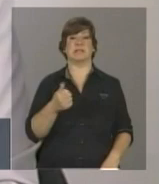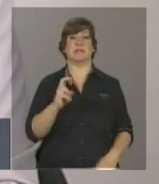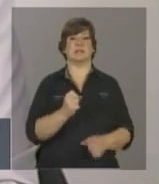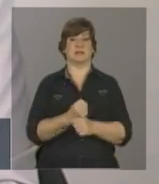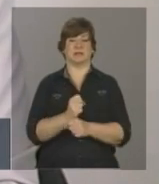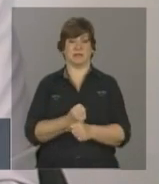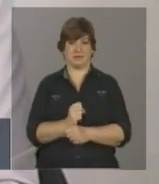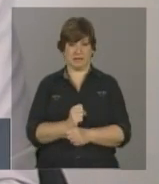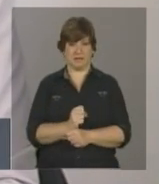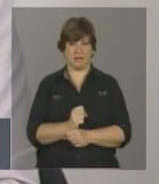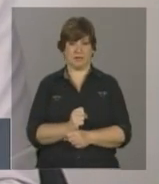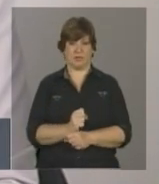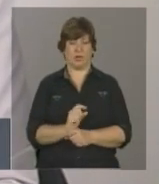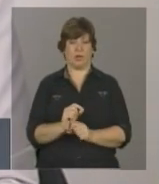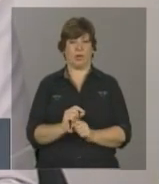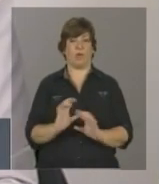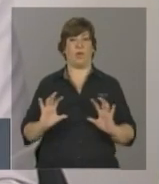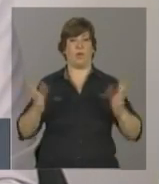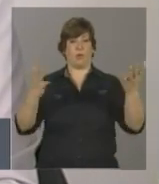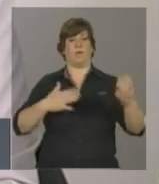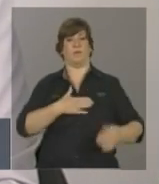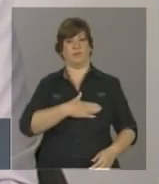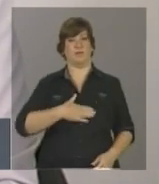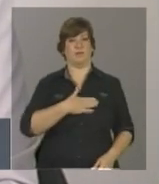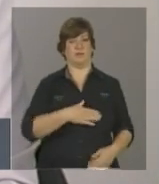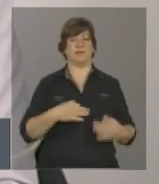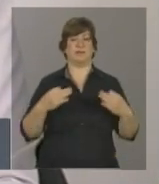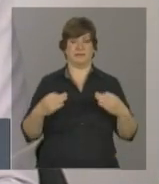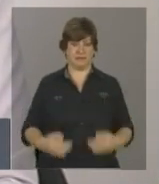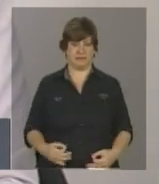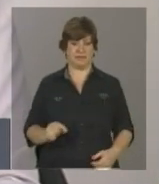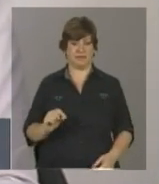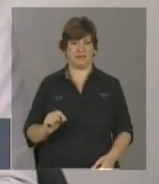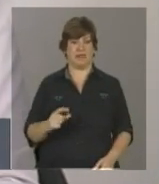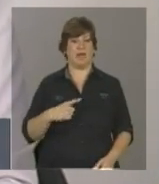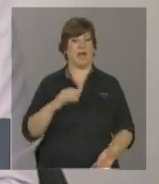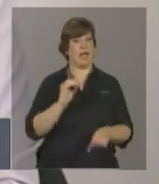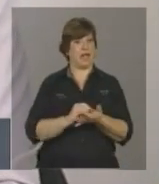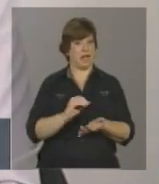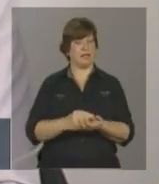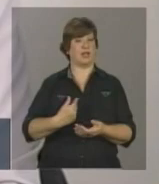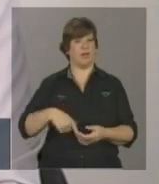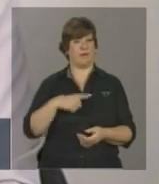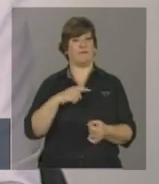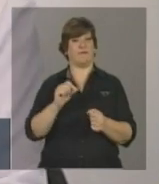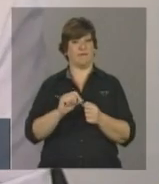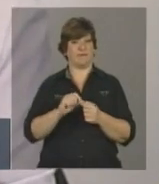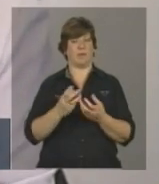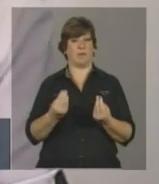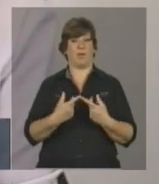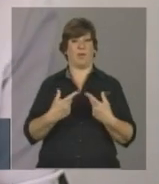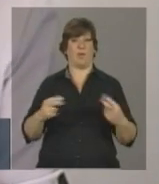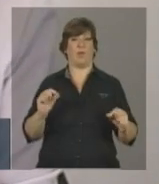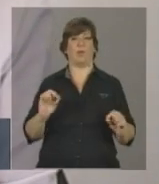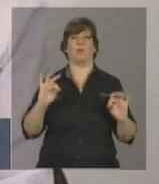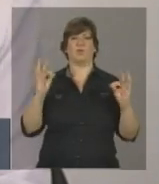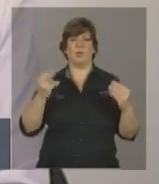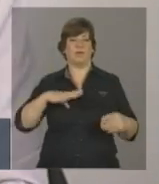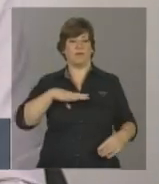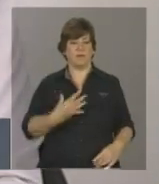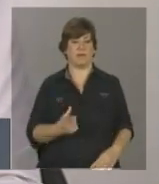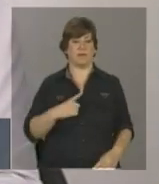anos, comemoramos, sem dúvida, ainda que tenhamos muito a fazer, com todos os desafios, Everaldo,